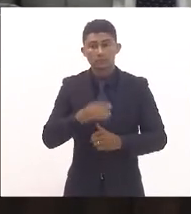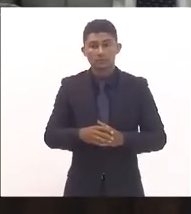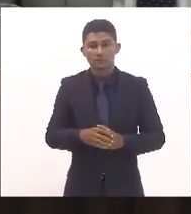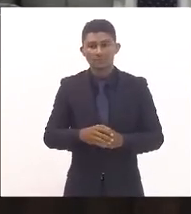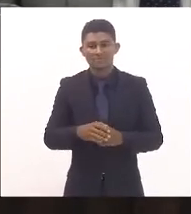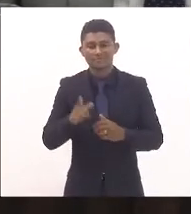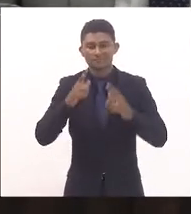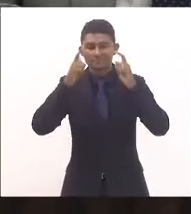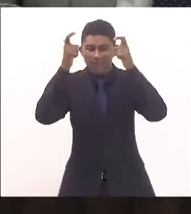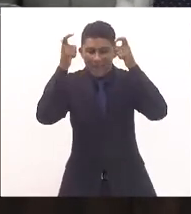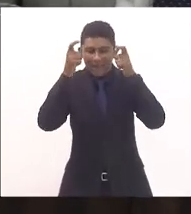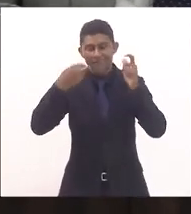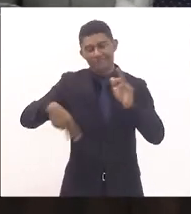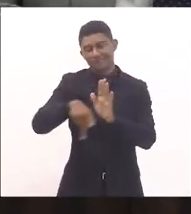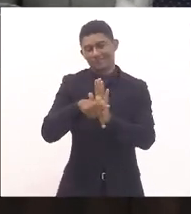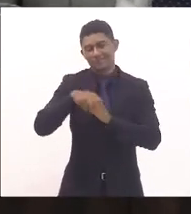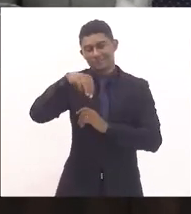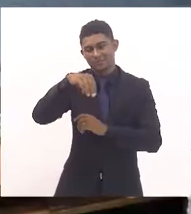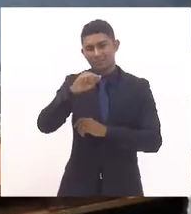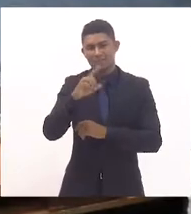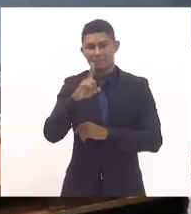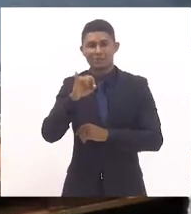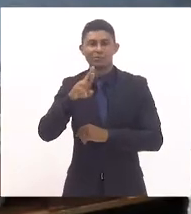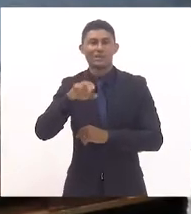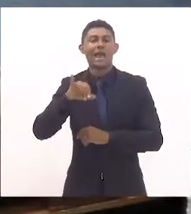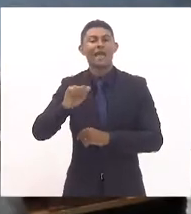Imperador de Madureira.